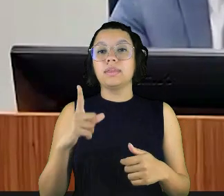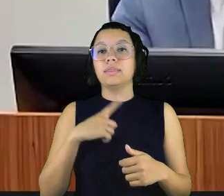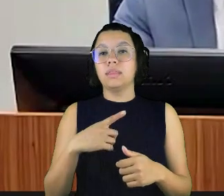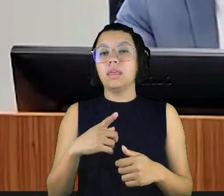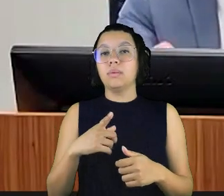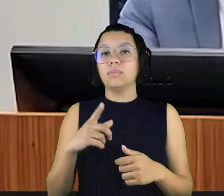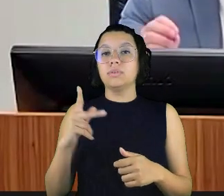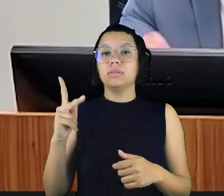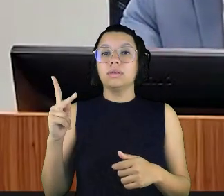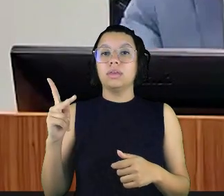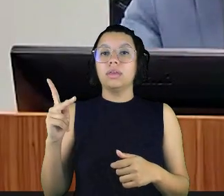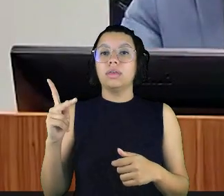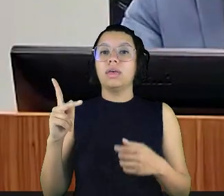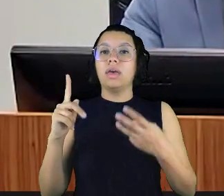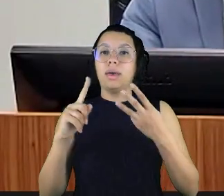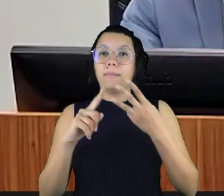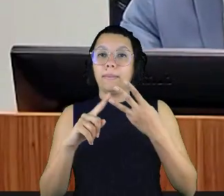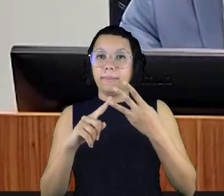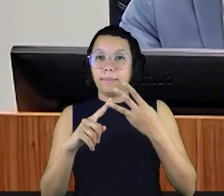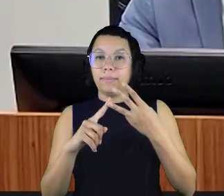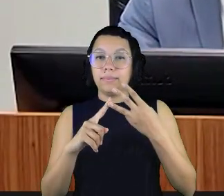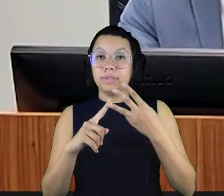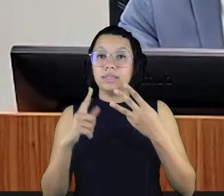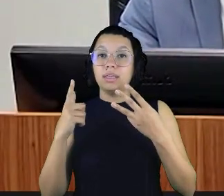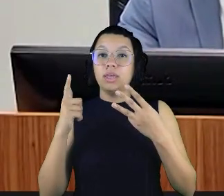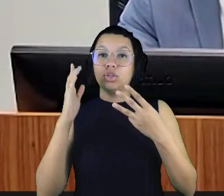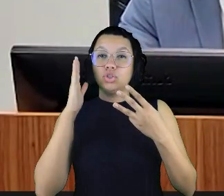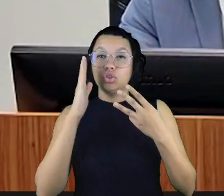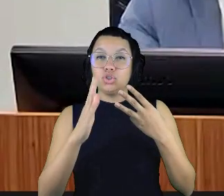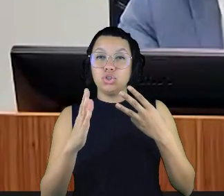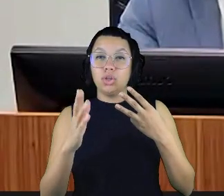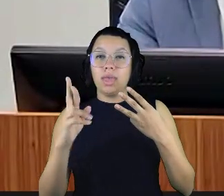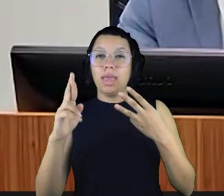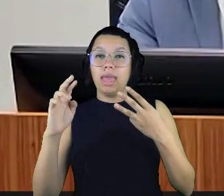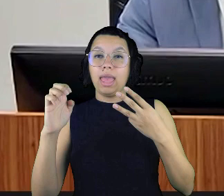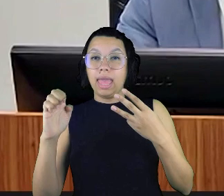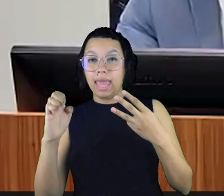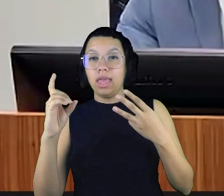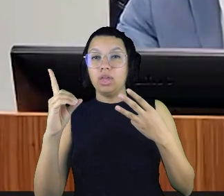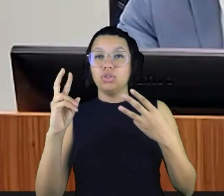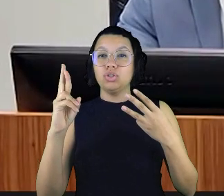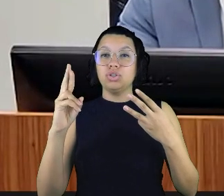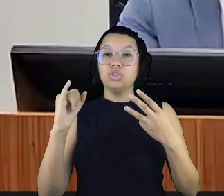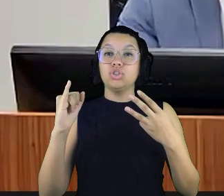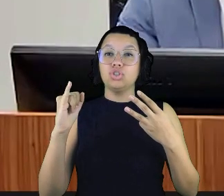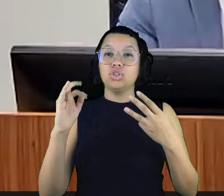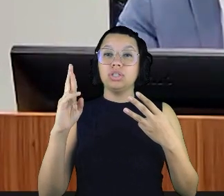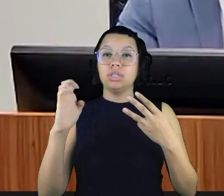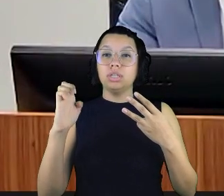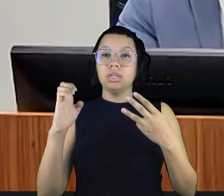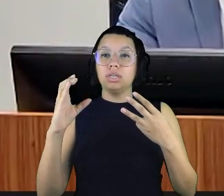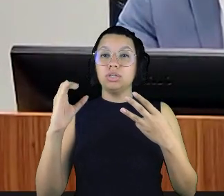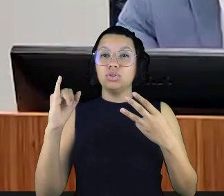num acórdão paradigmático também, não tem o número aqui, lamento, mas não pus na cola.